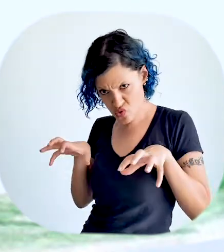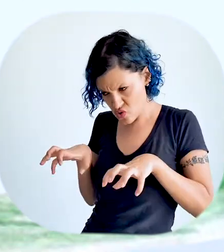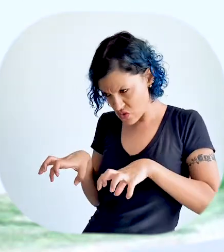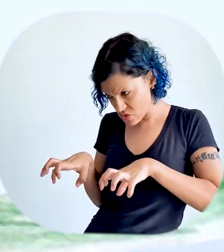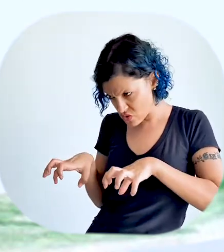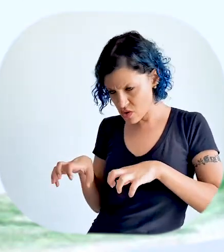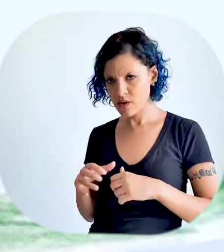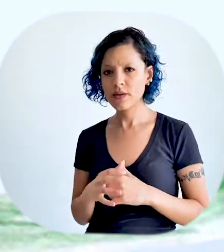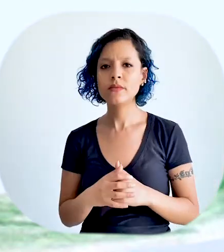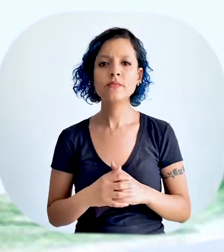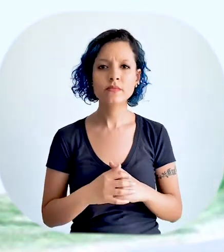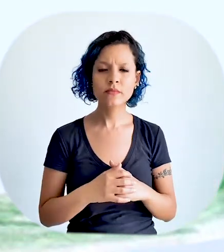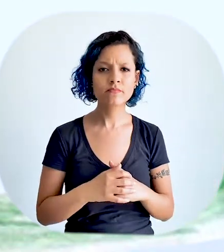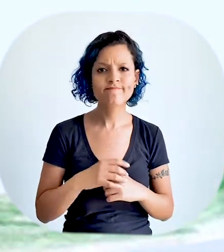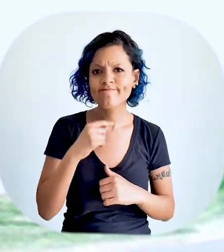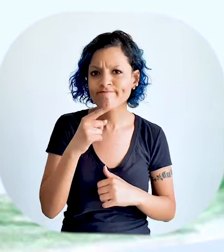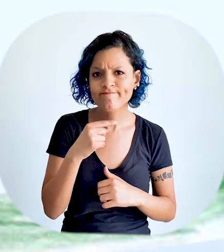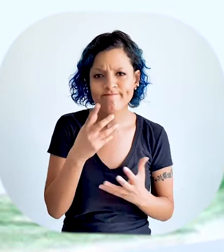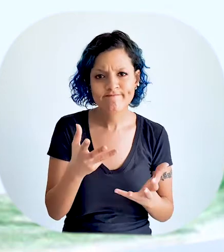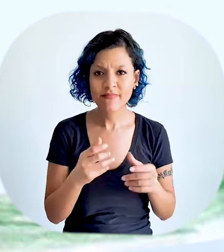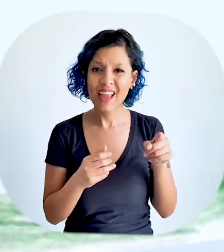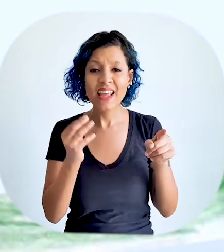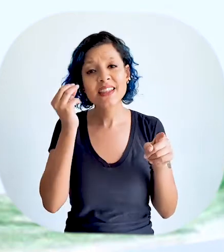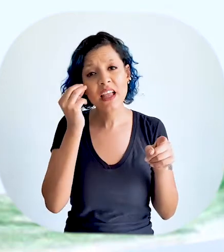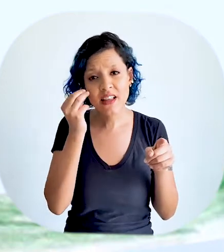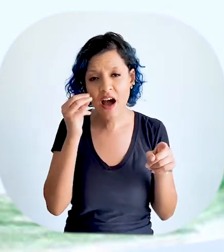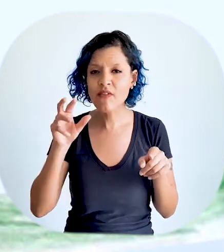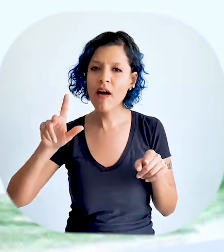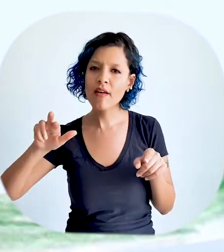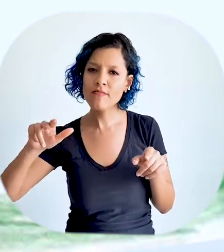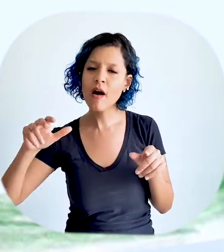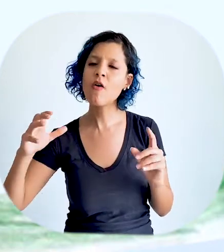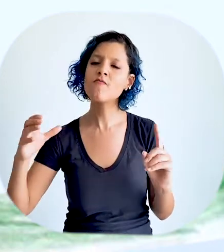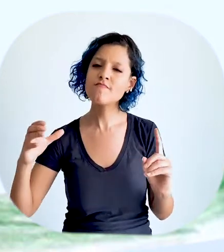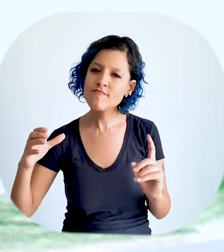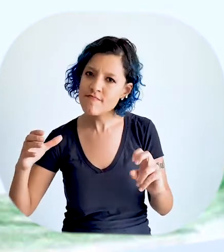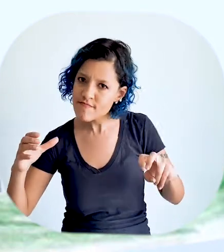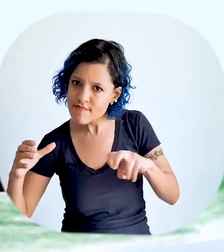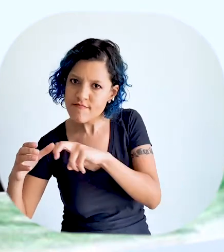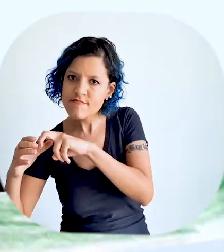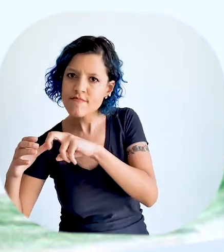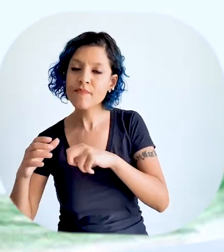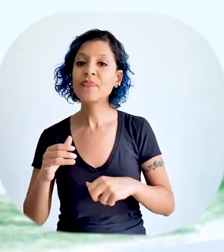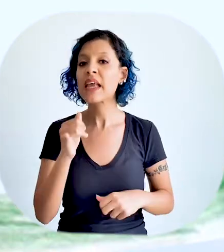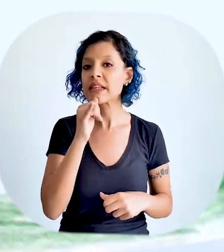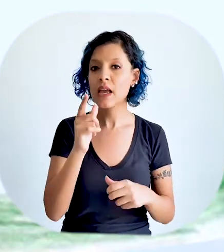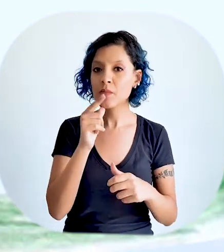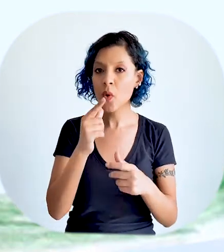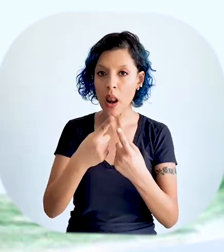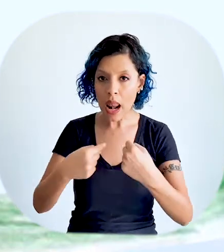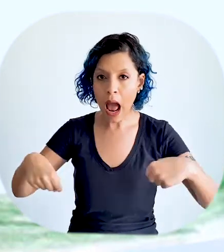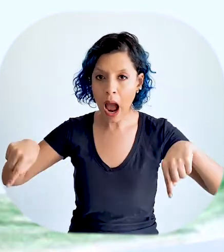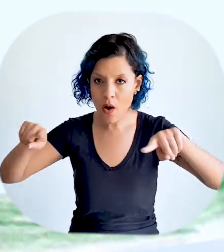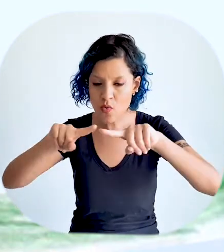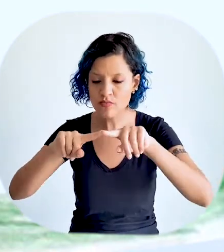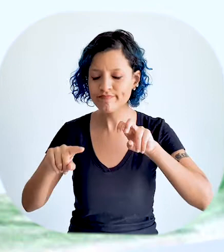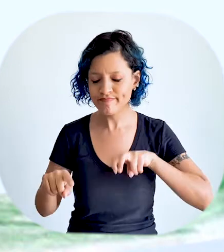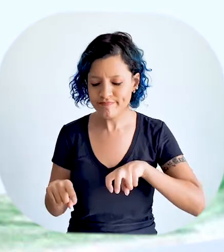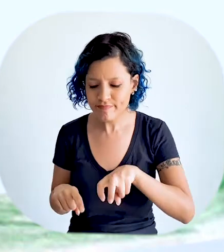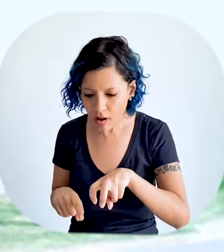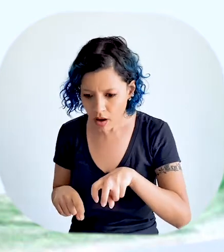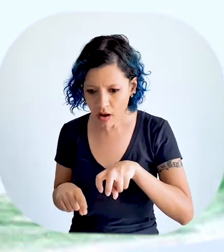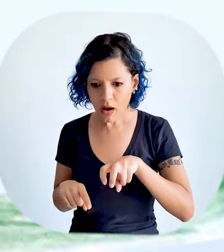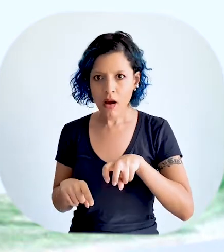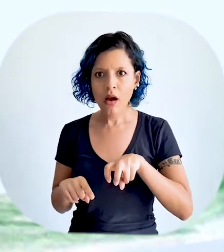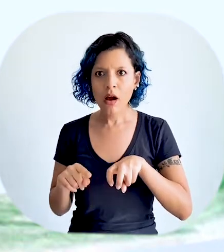é possível. Mesmo assim, ele tentava se enturmar. Mas quando ele ia ao lago para beber água, ele viu seu reflexo no espelho.